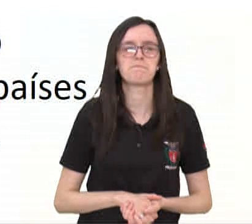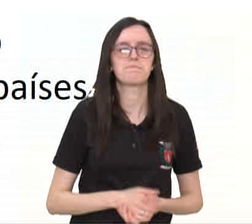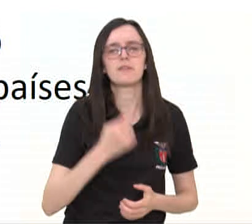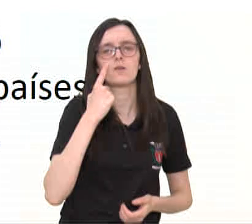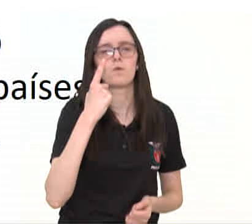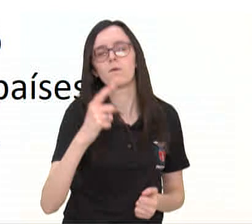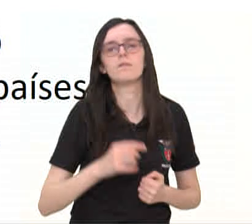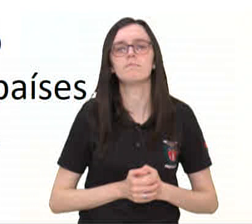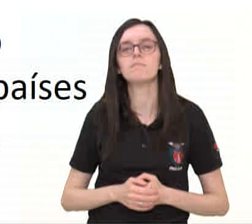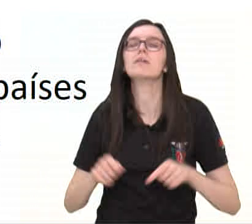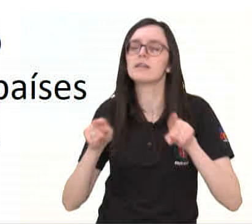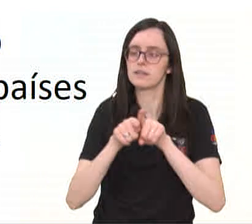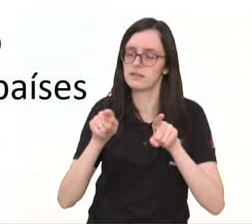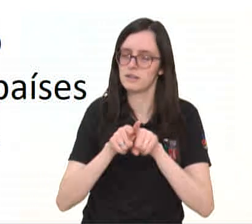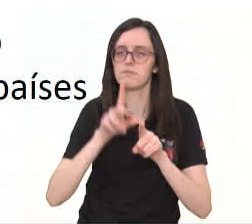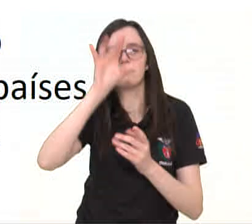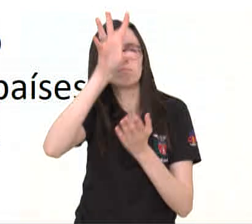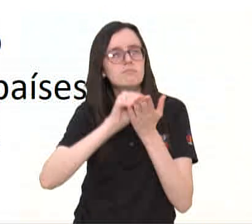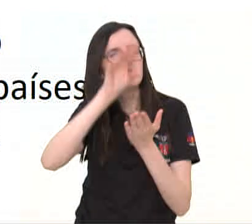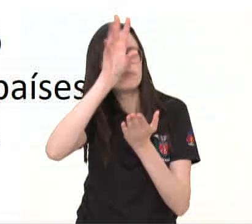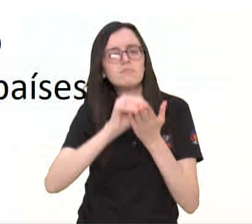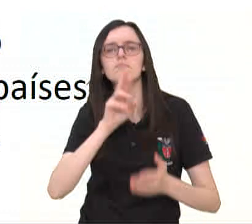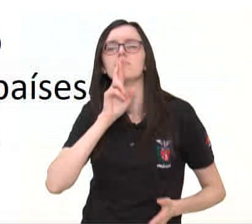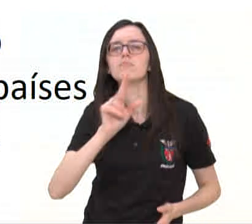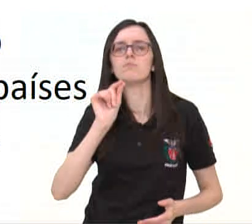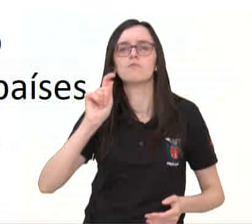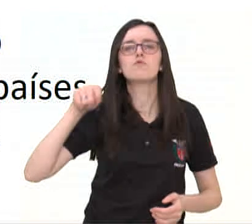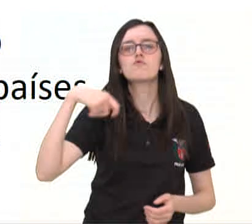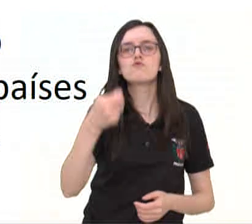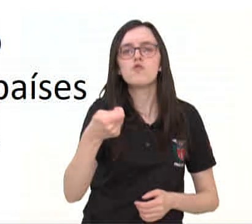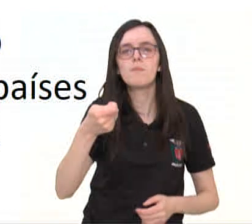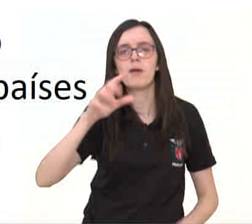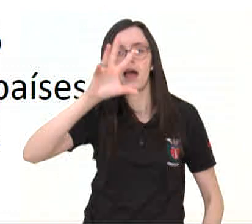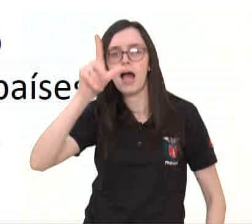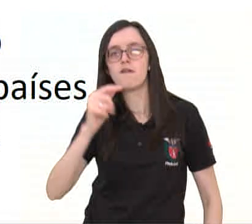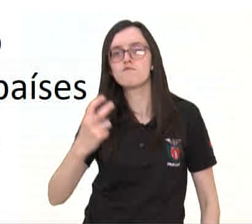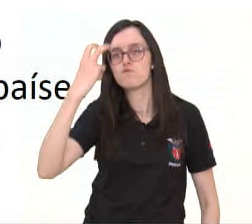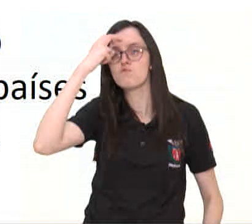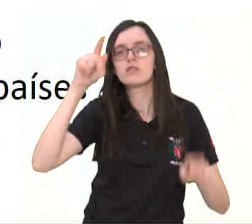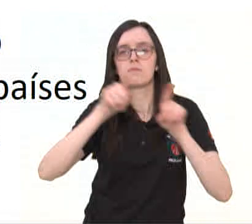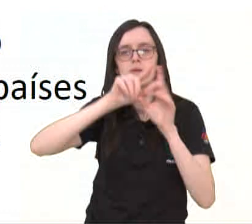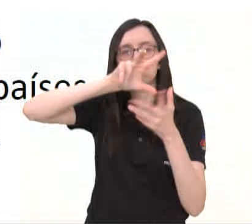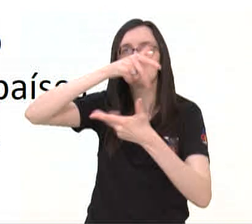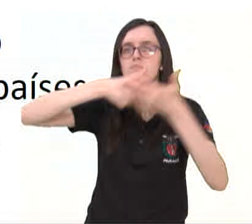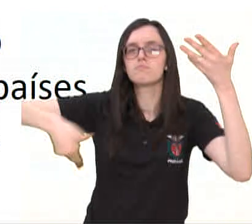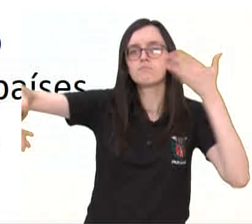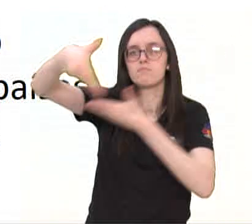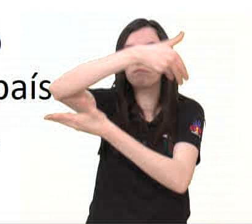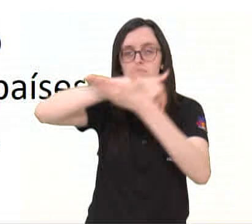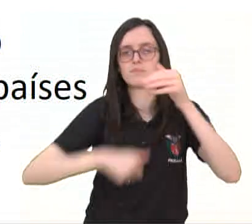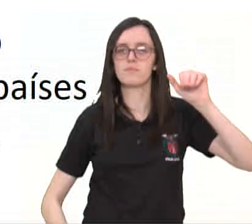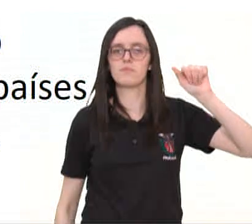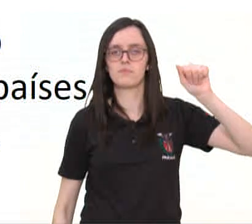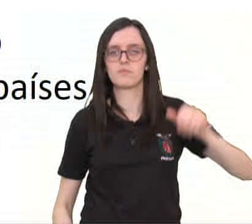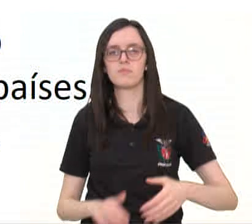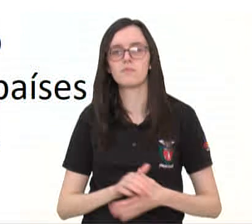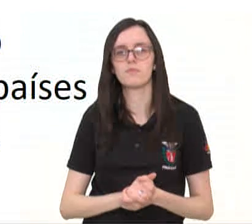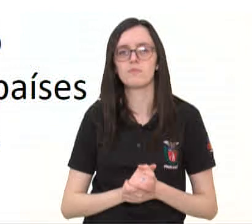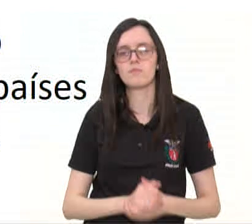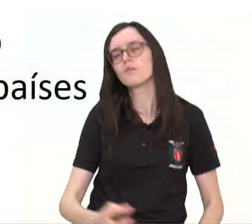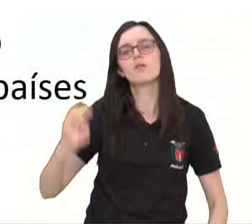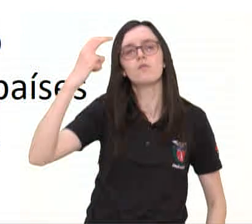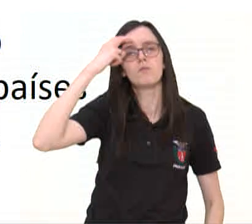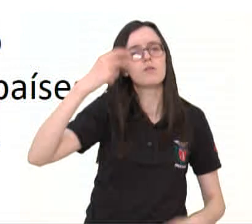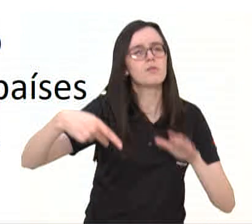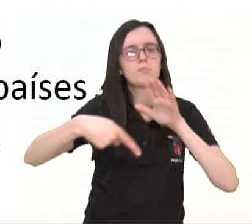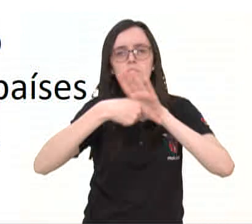só, também vai copiar e responder sobre a África, cultura e globalização. Letra A. O aculturamento dos